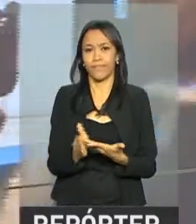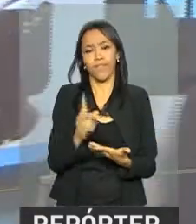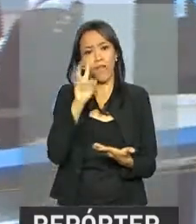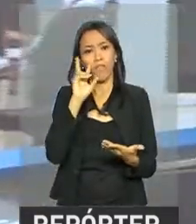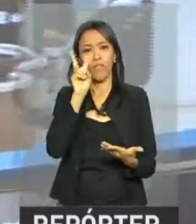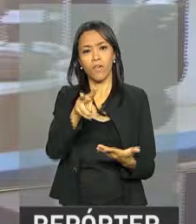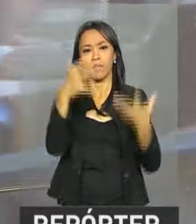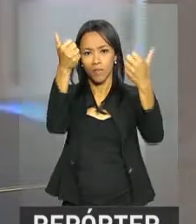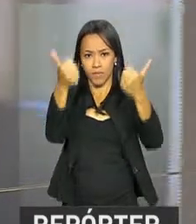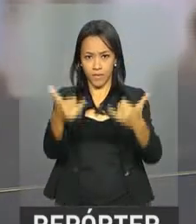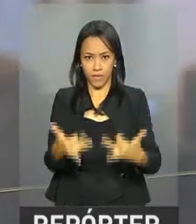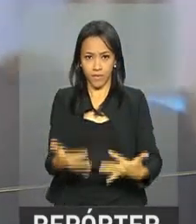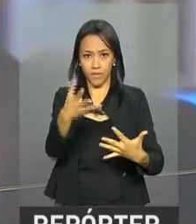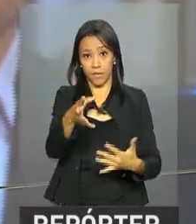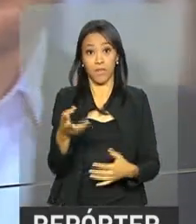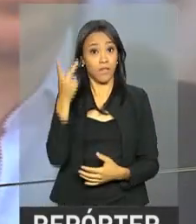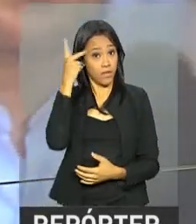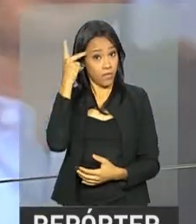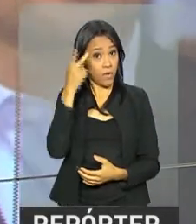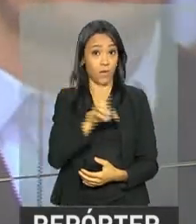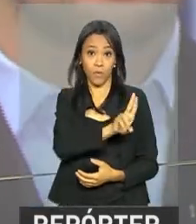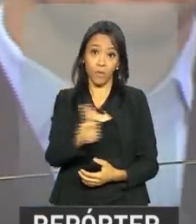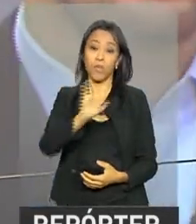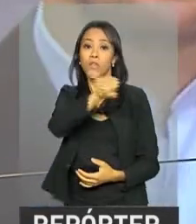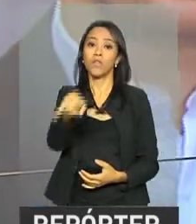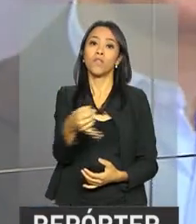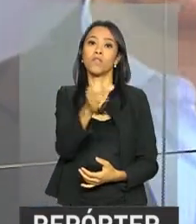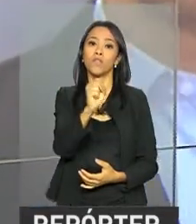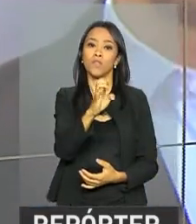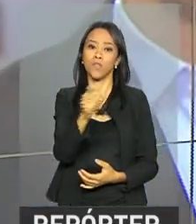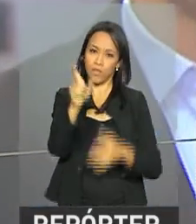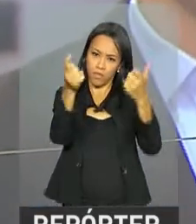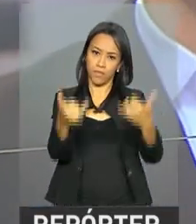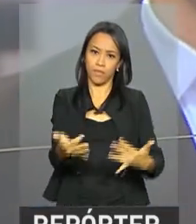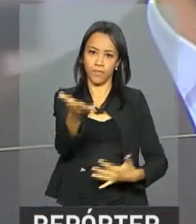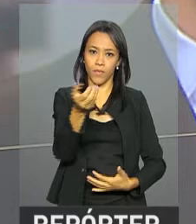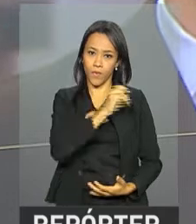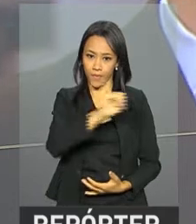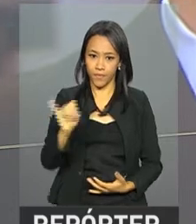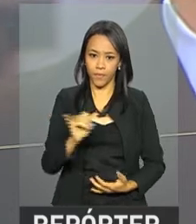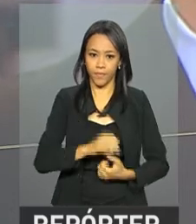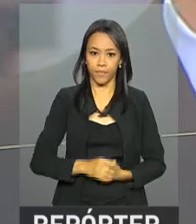redação em São Paulo conversar com o repórter José Luiz Filho, que tem mais informações para a gente. Oi, Zé.